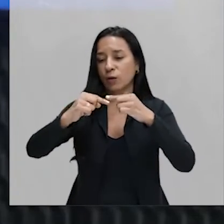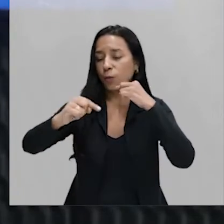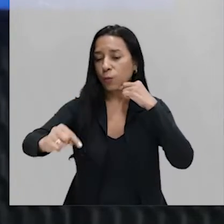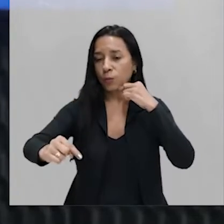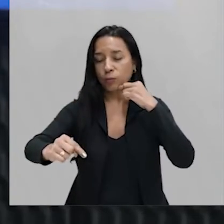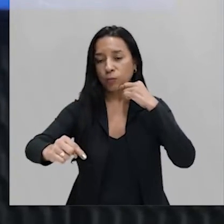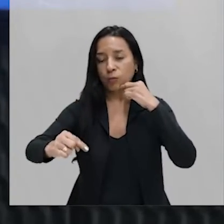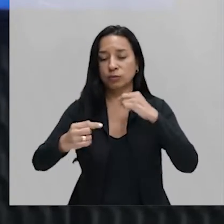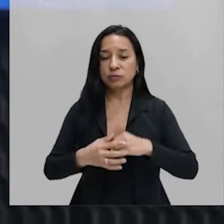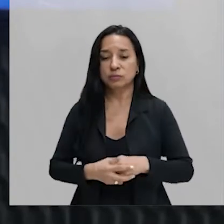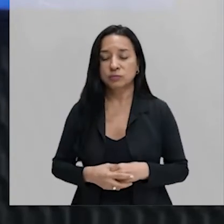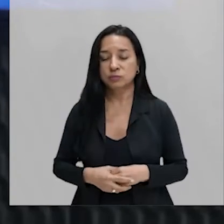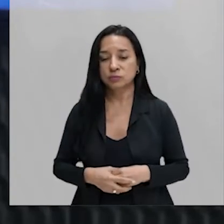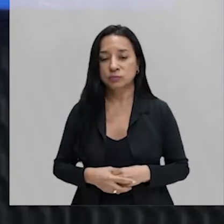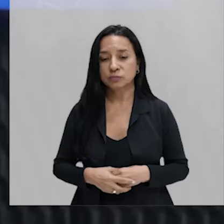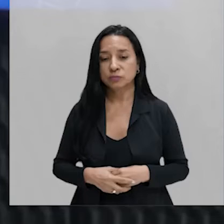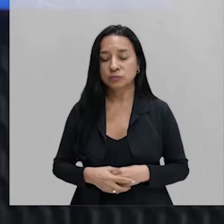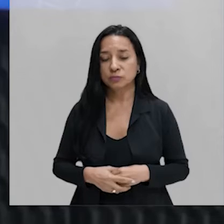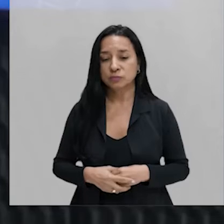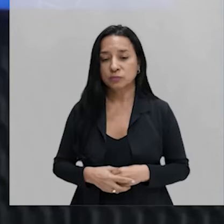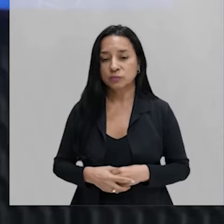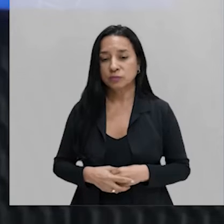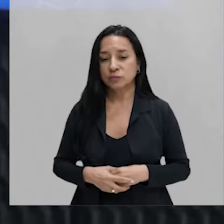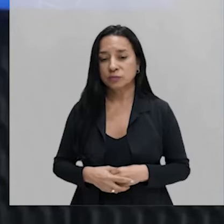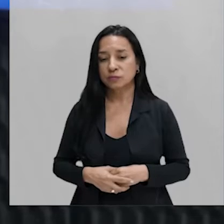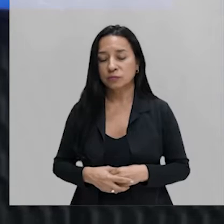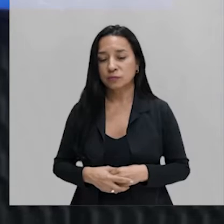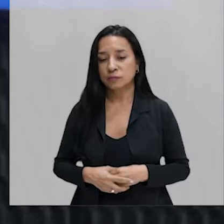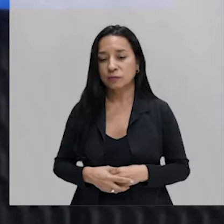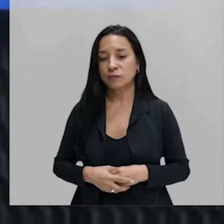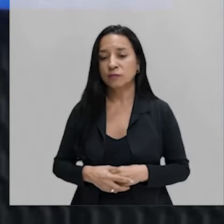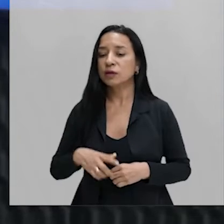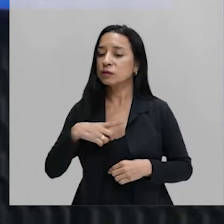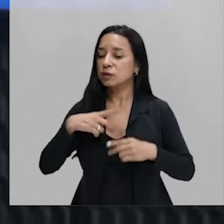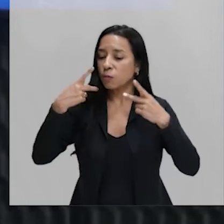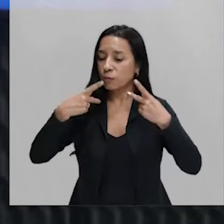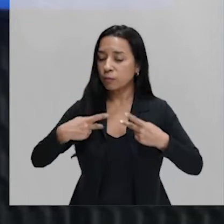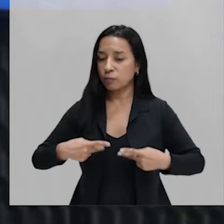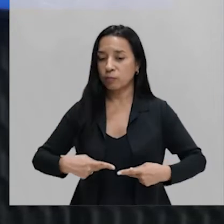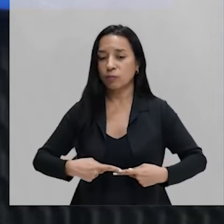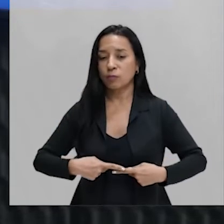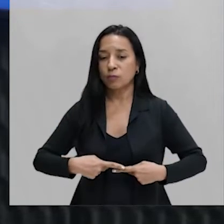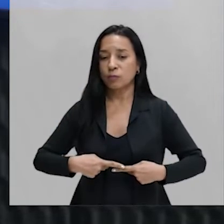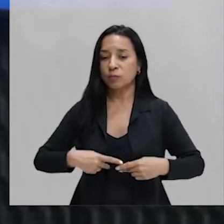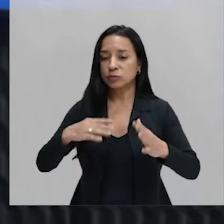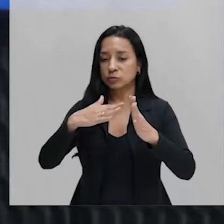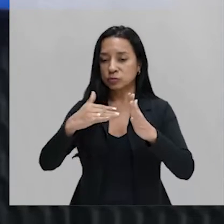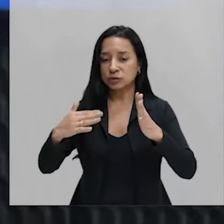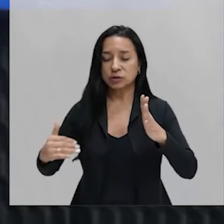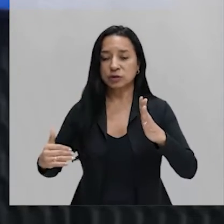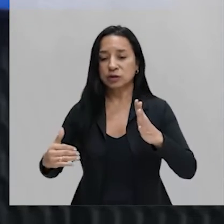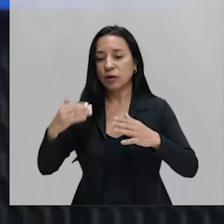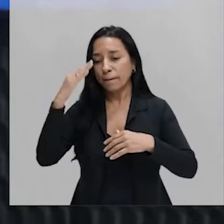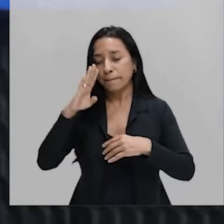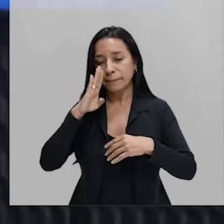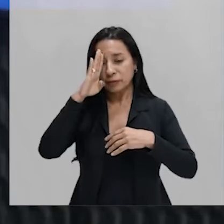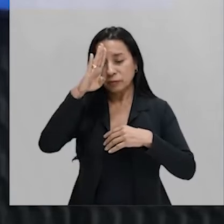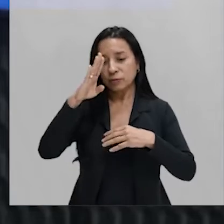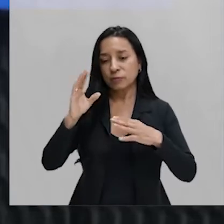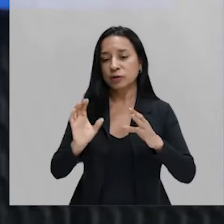hoje ainda, sem problema nenhum. Possui uma postura mais estética de movimentos sociais e principalmente grupos, coletivos de teatro.